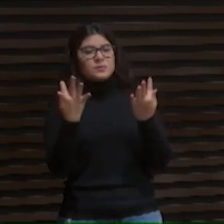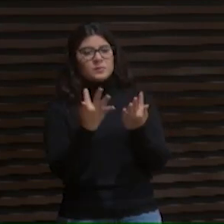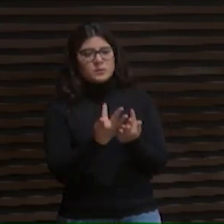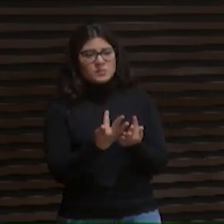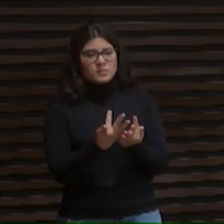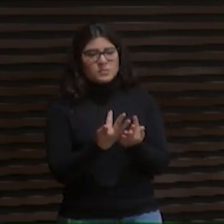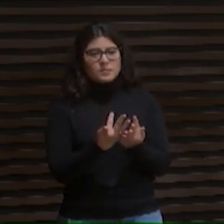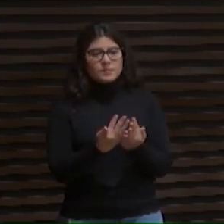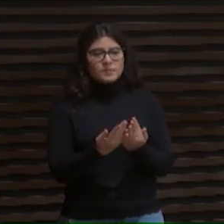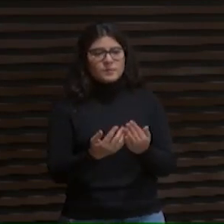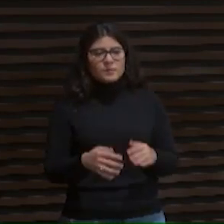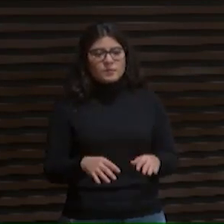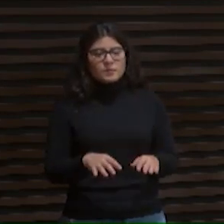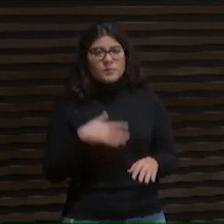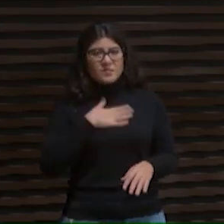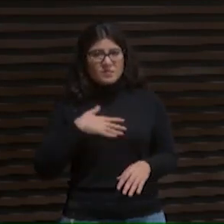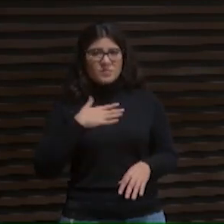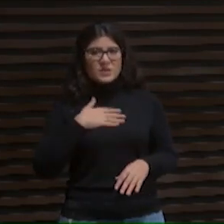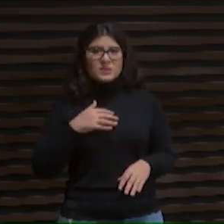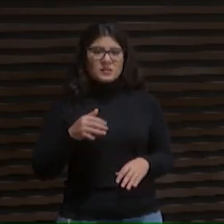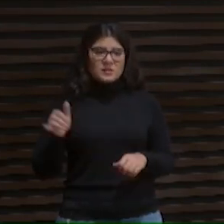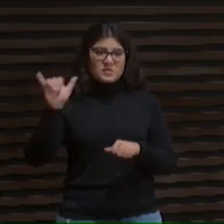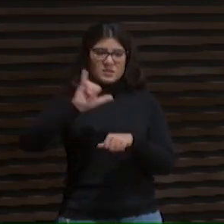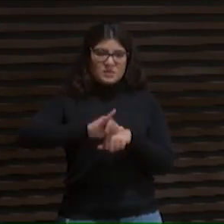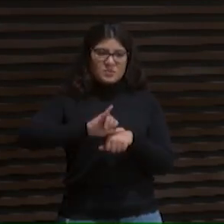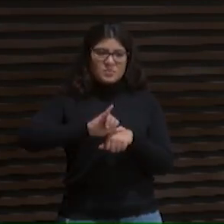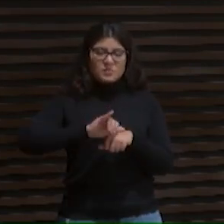mas coloca aqui o prazer como centro da vida.